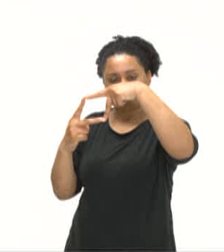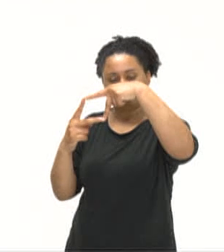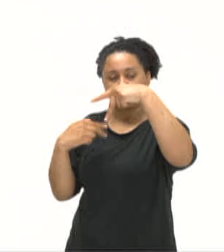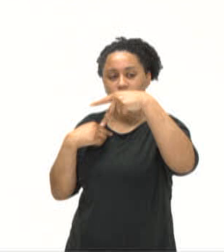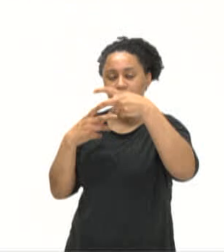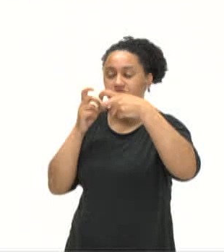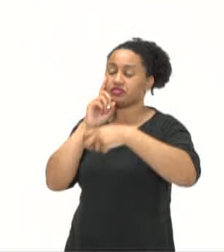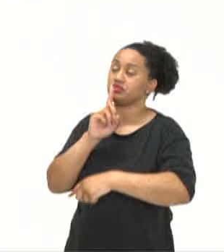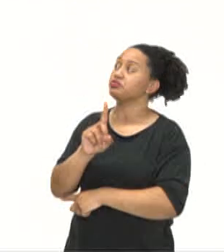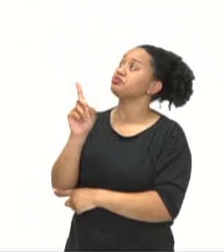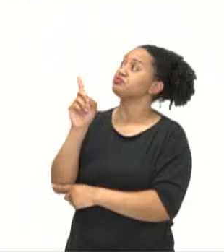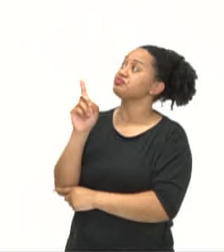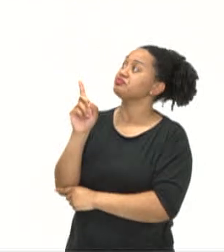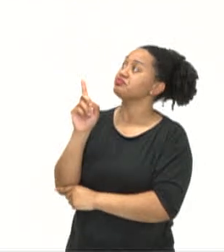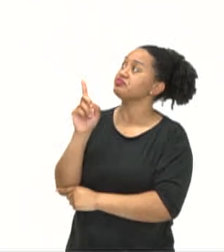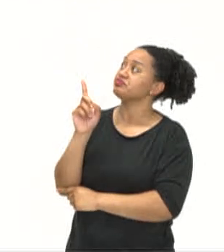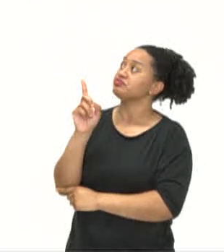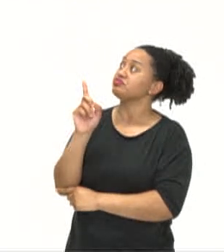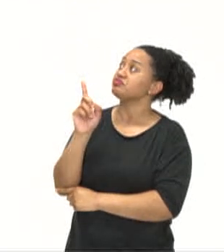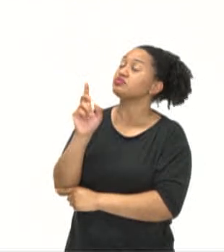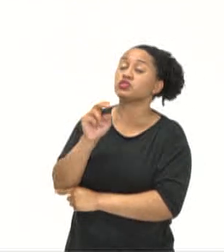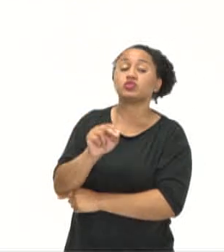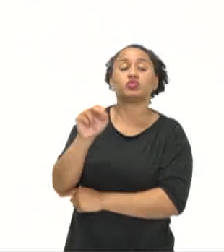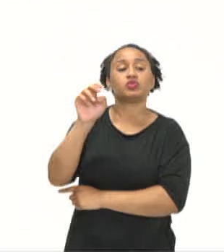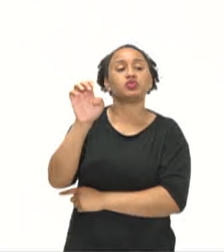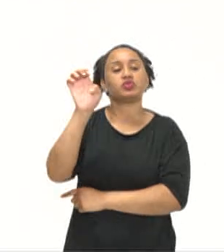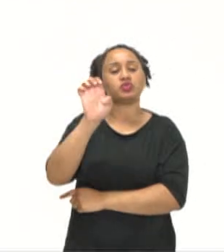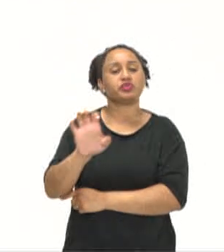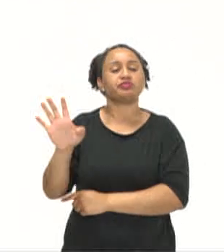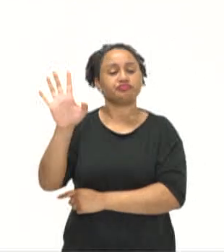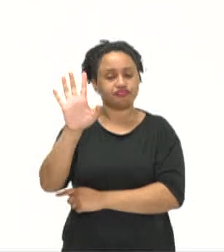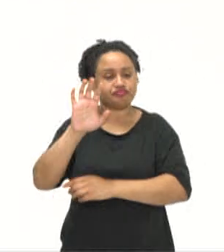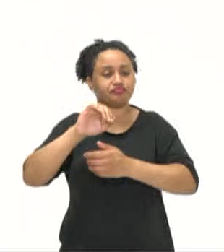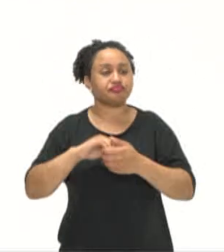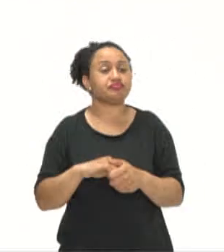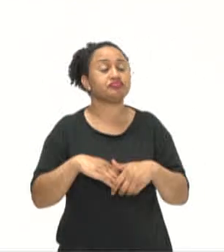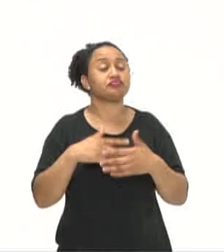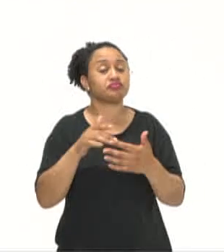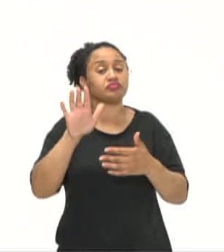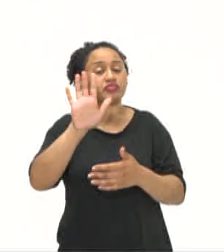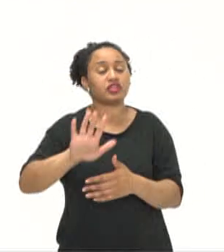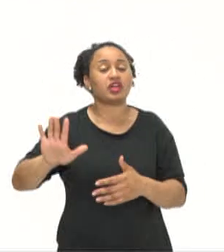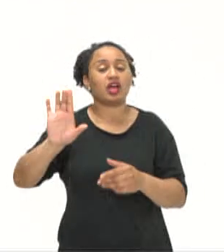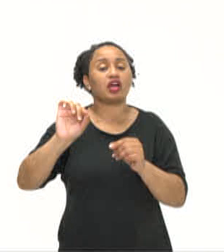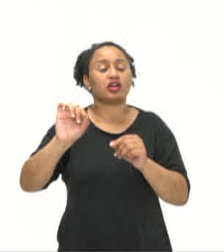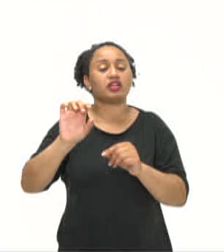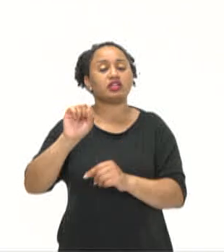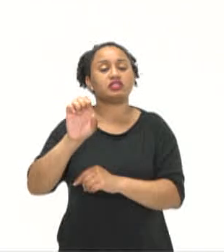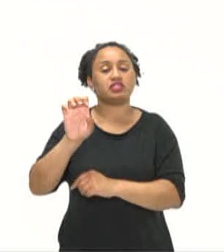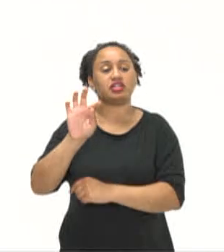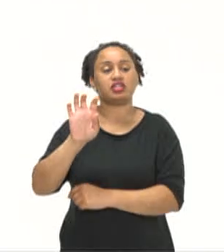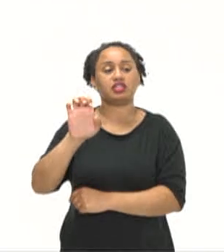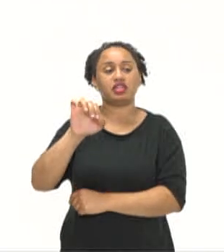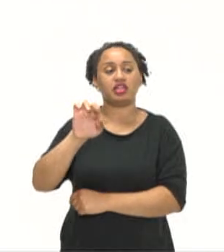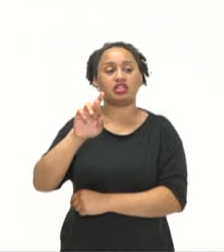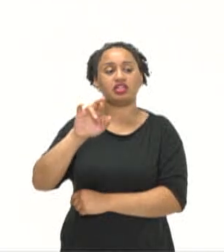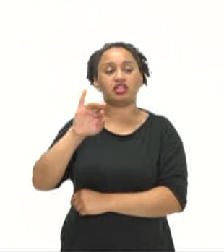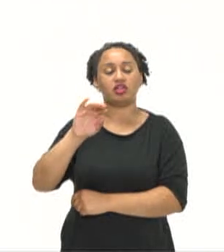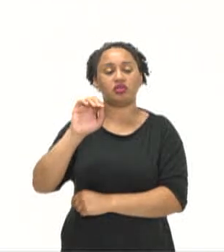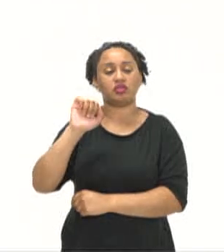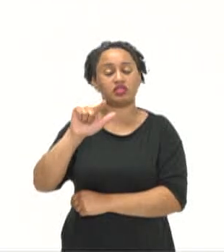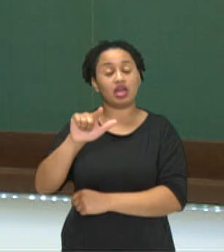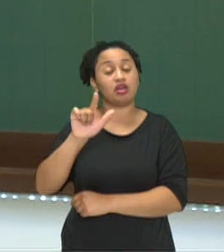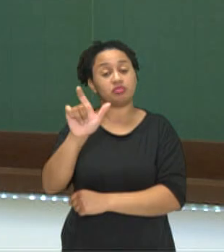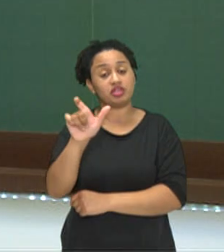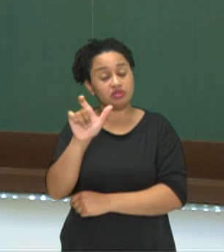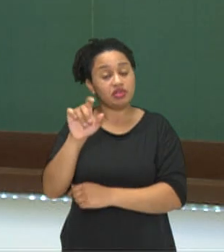que corresponde à porção norte do nosso planeta. Ou seja, essa sendo a área setentrional, pois a palavra